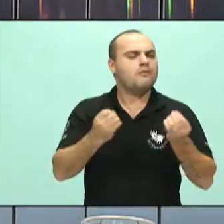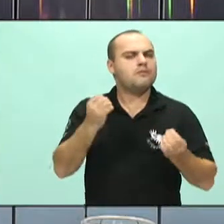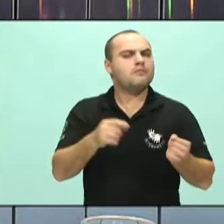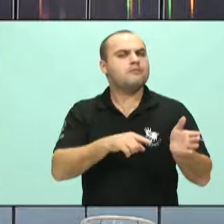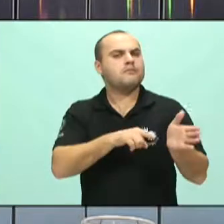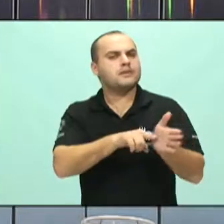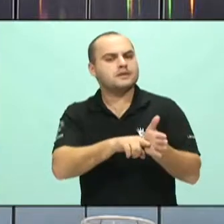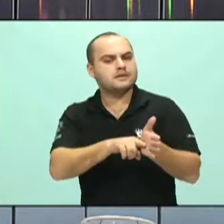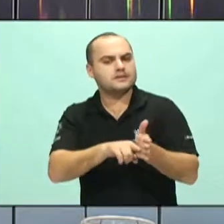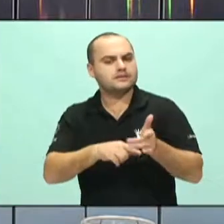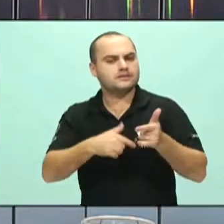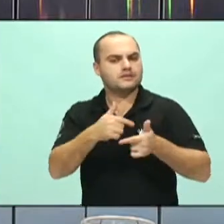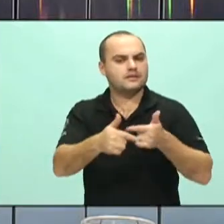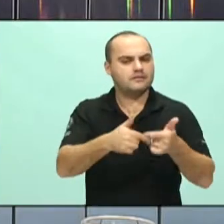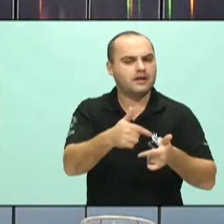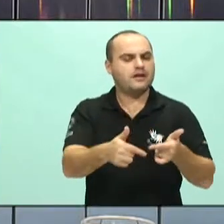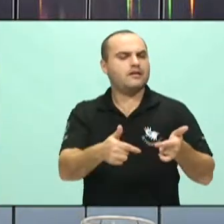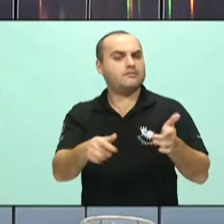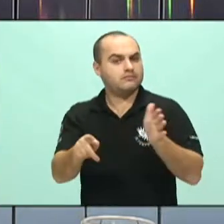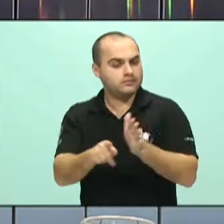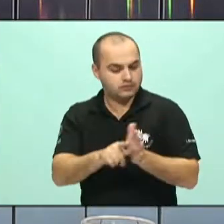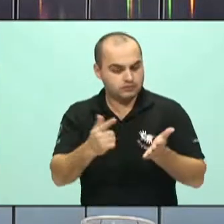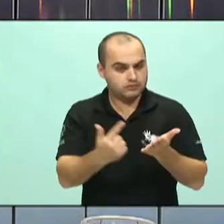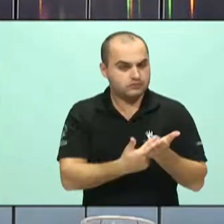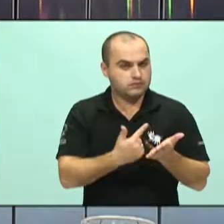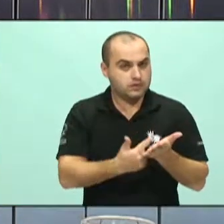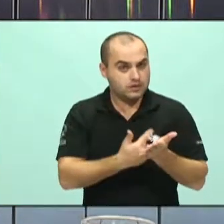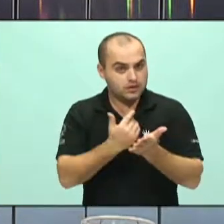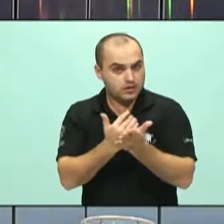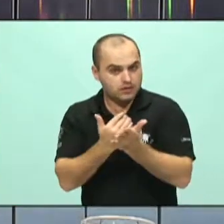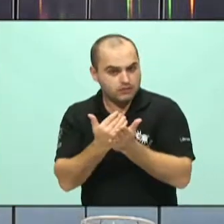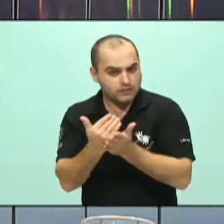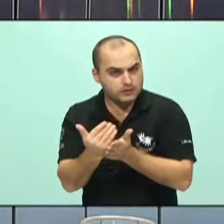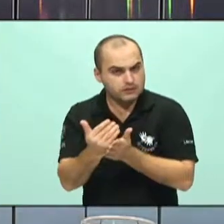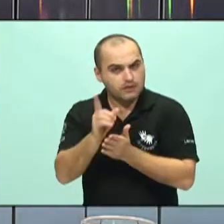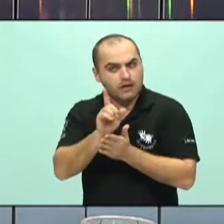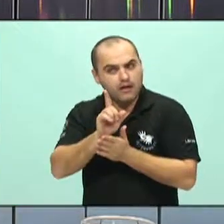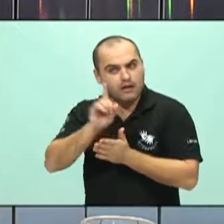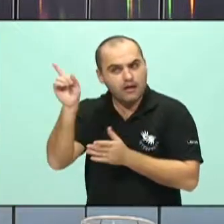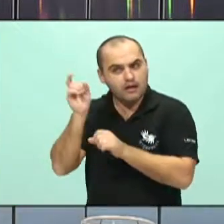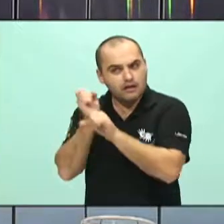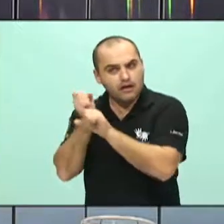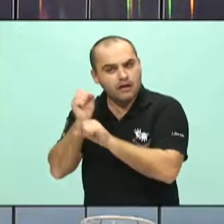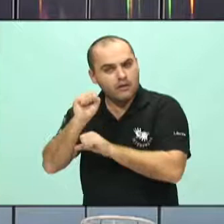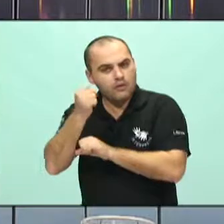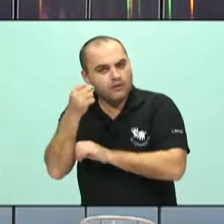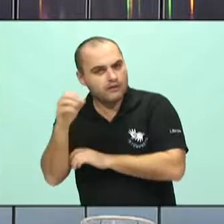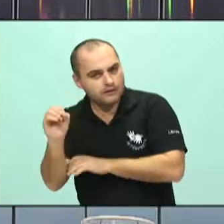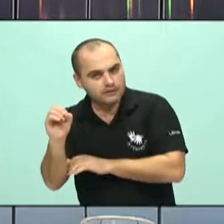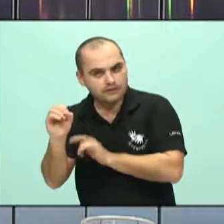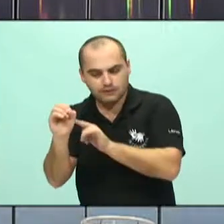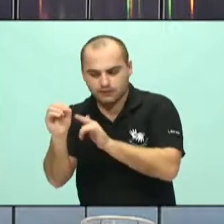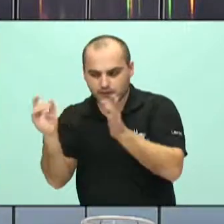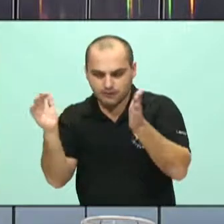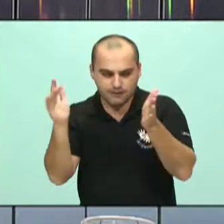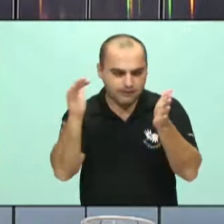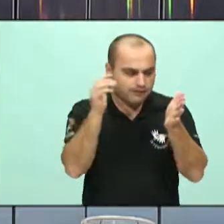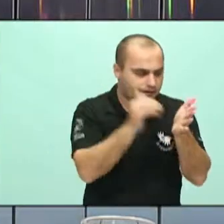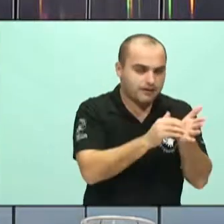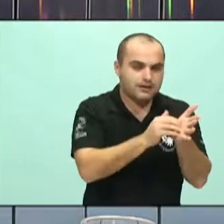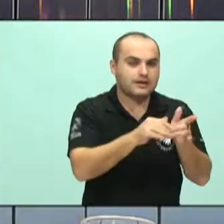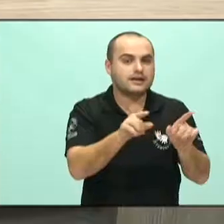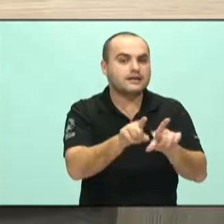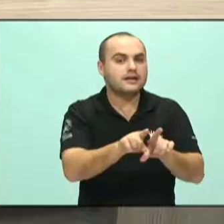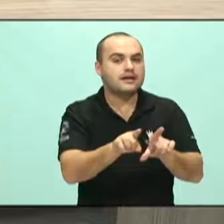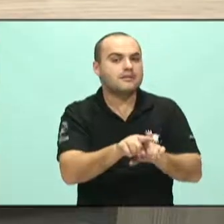pesquisa, de retomar uma obra iniciada lá na década de 80 e também o que esse livro traz